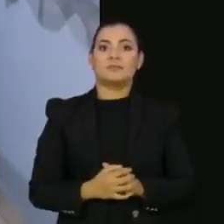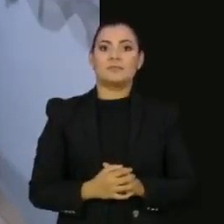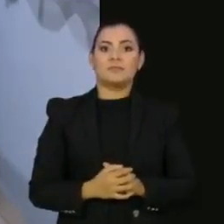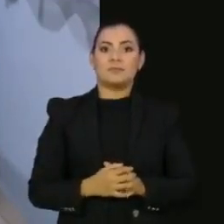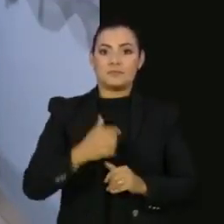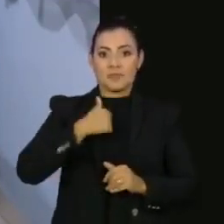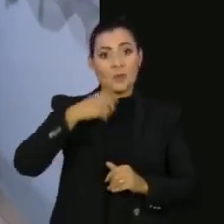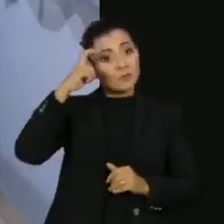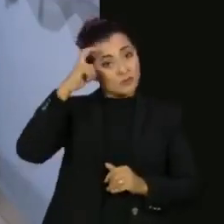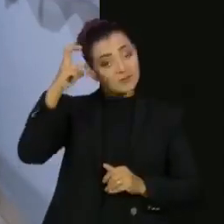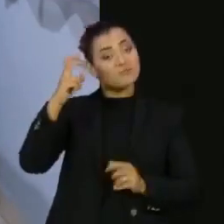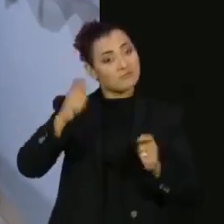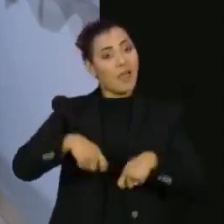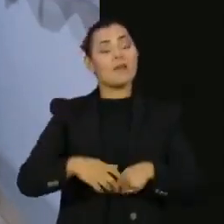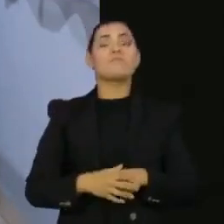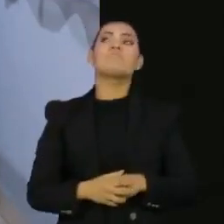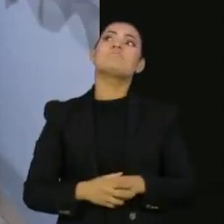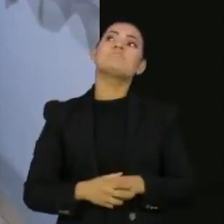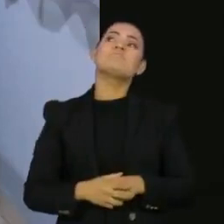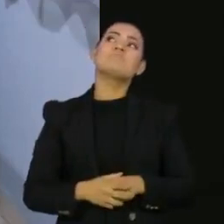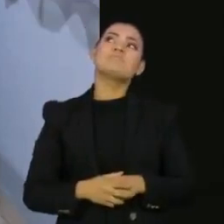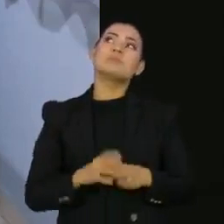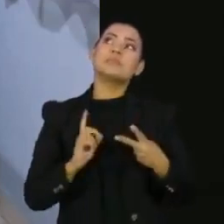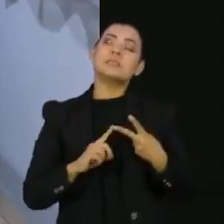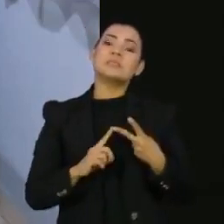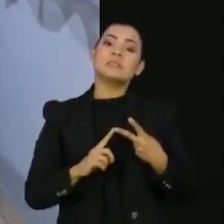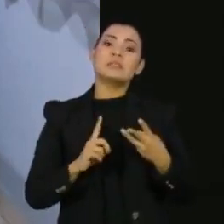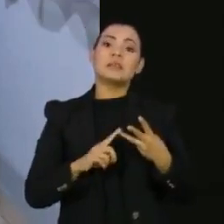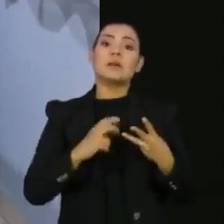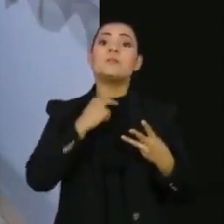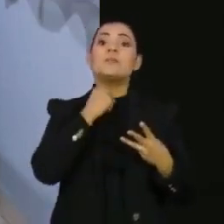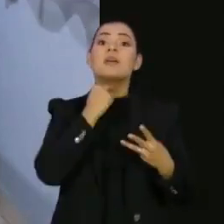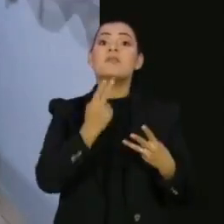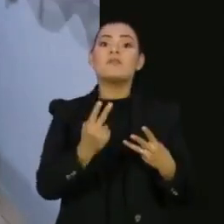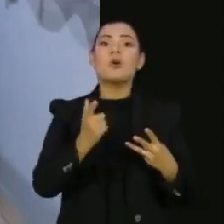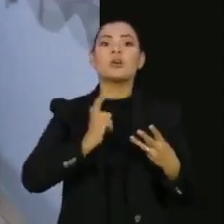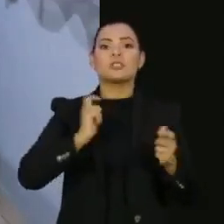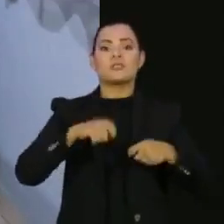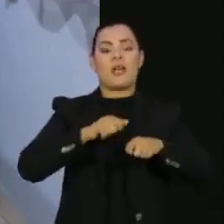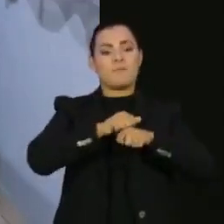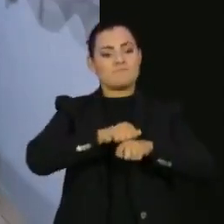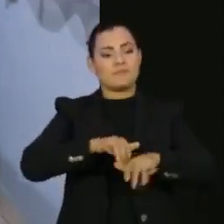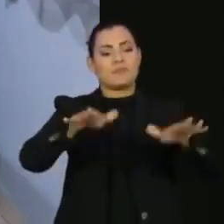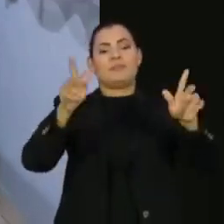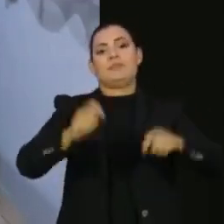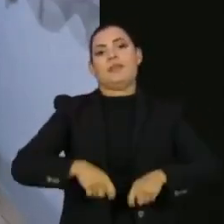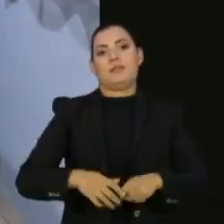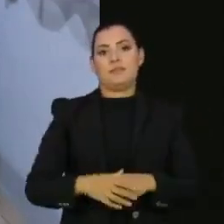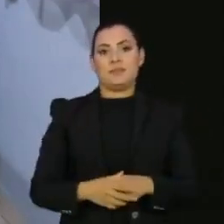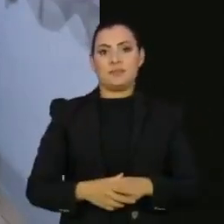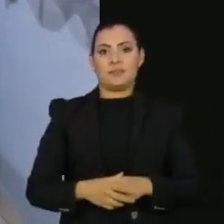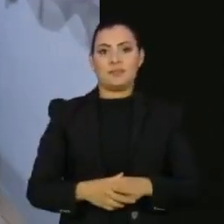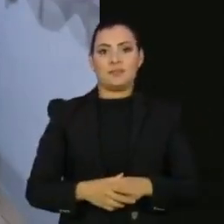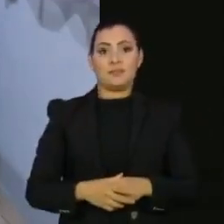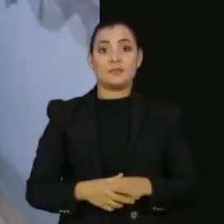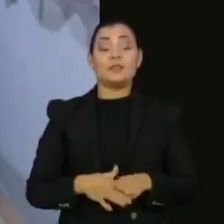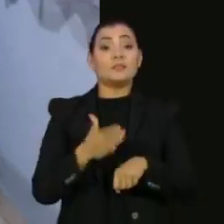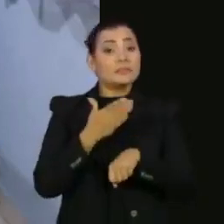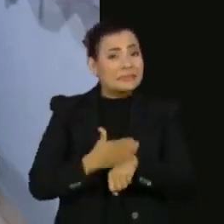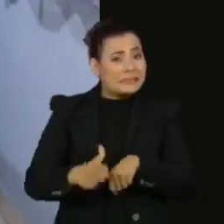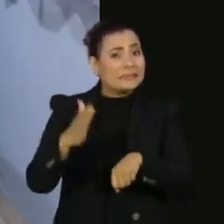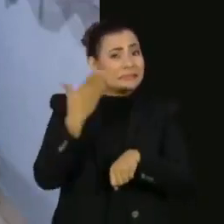que eu tenho inteligência e que a minha voz tem algum alcance. Foi um